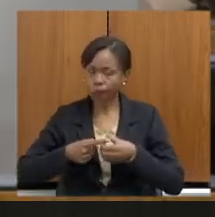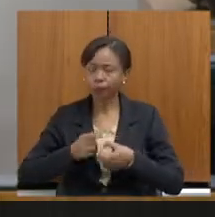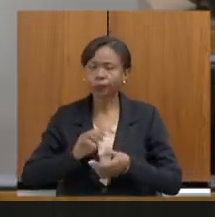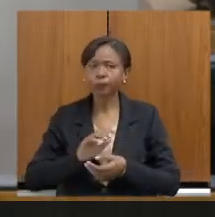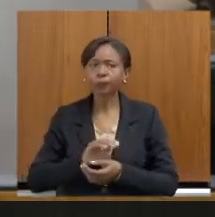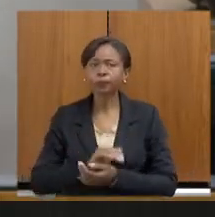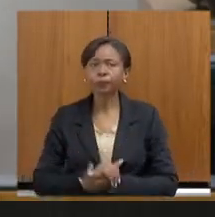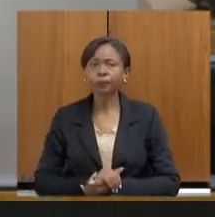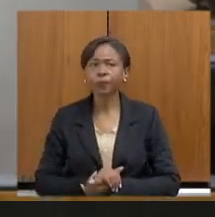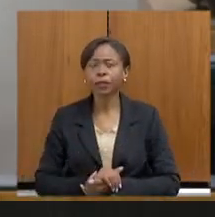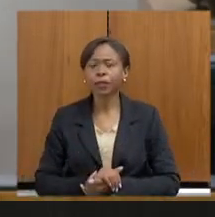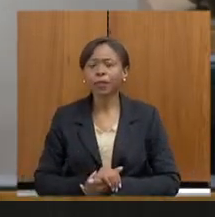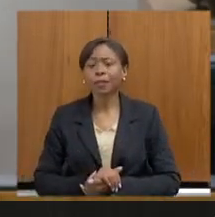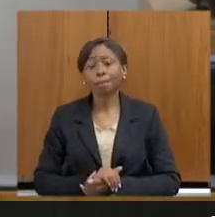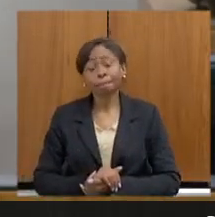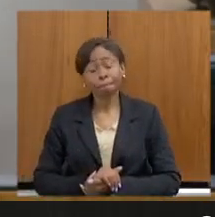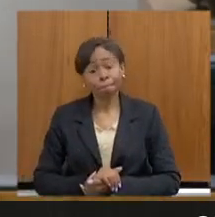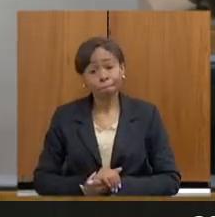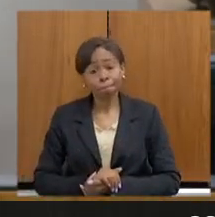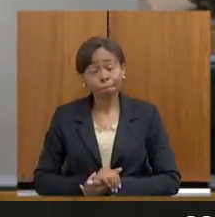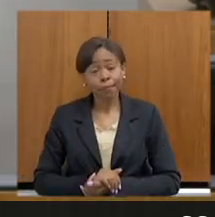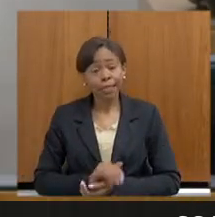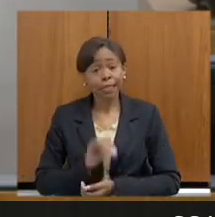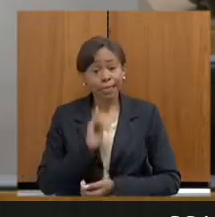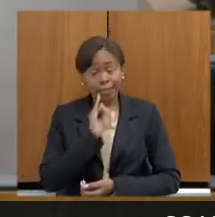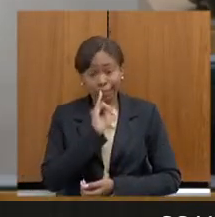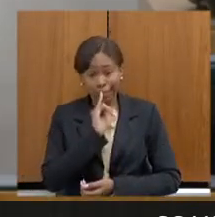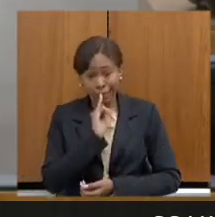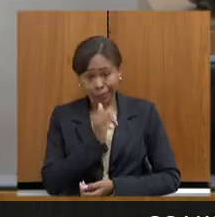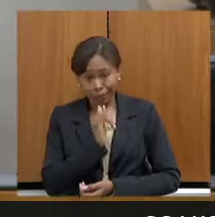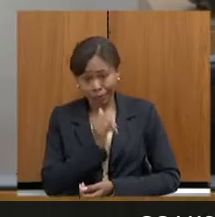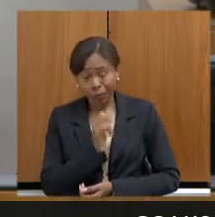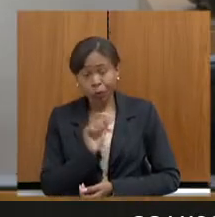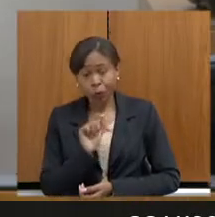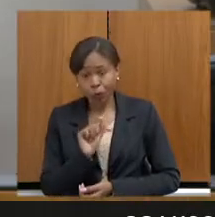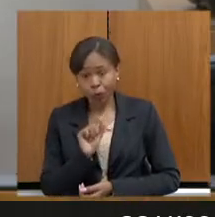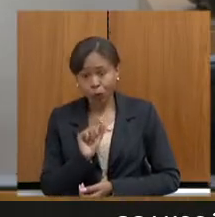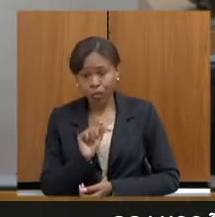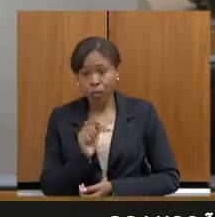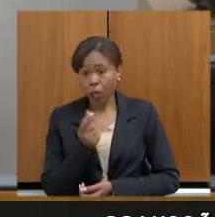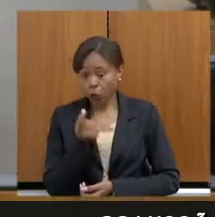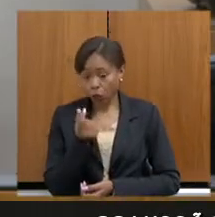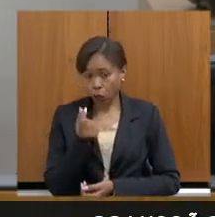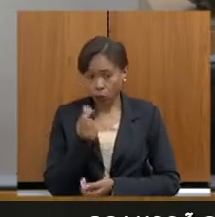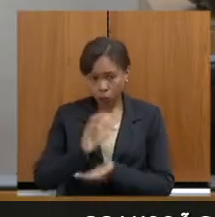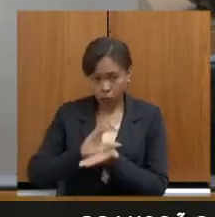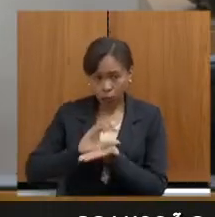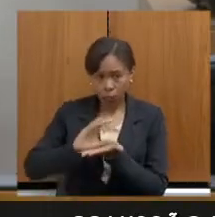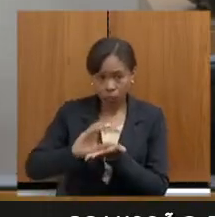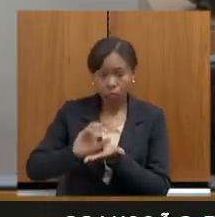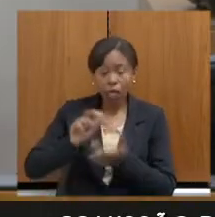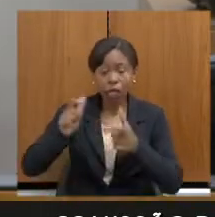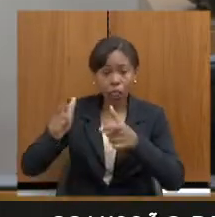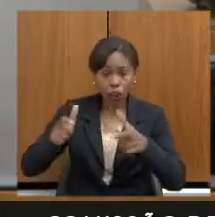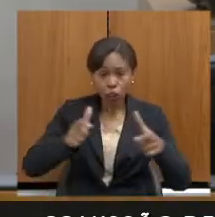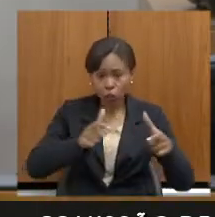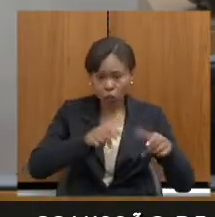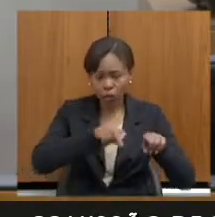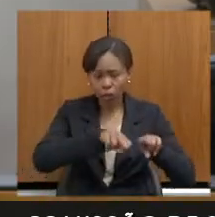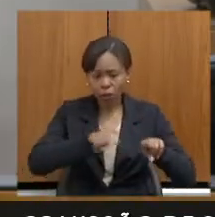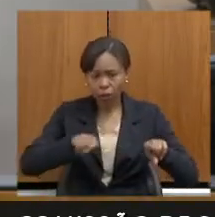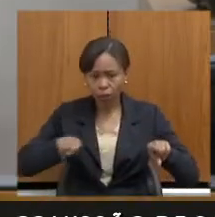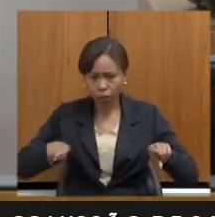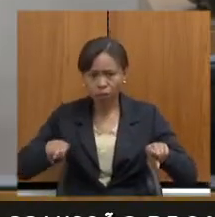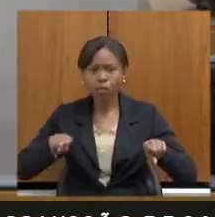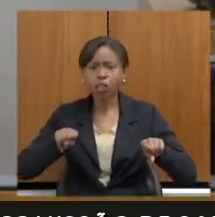que os recursos que deveriam ser pago essas comunidades terapêuticas E desde da época